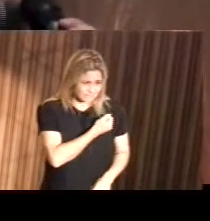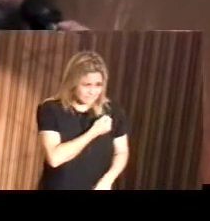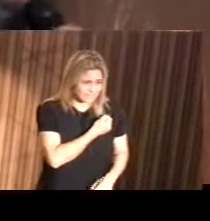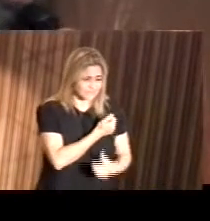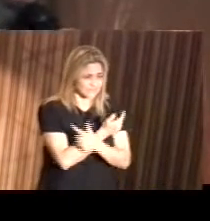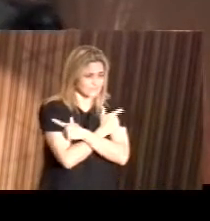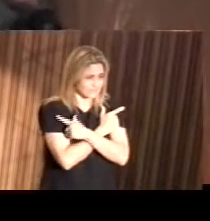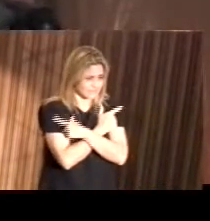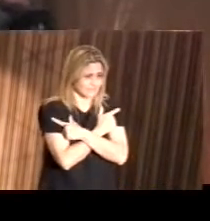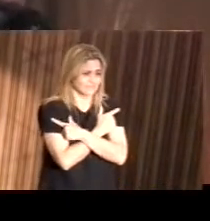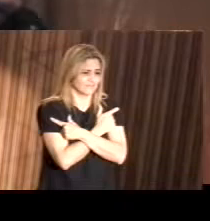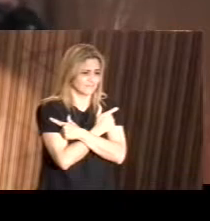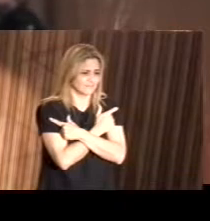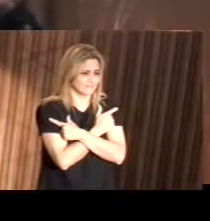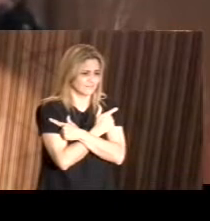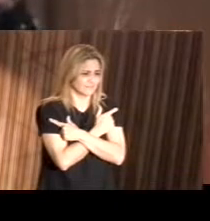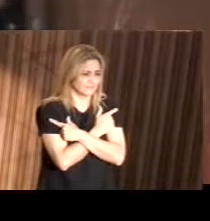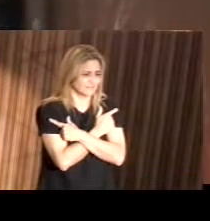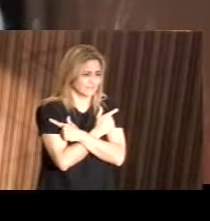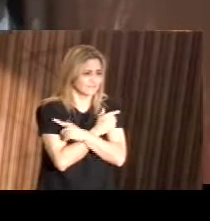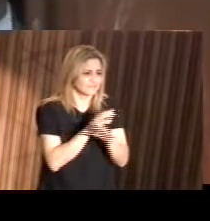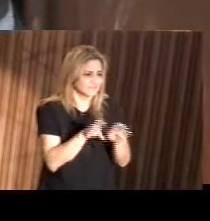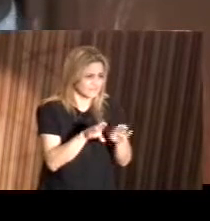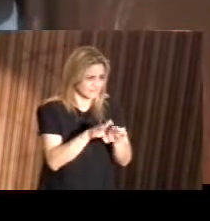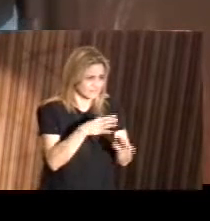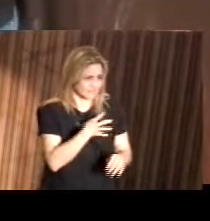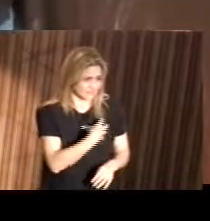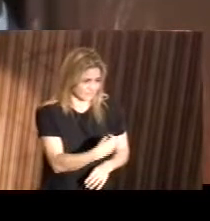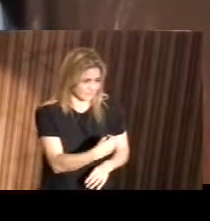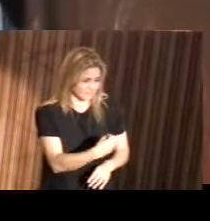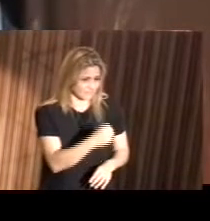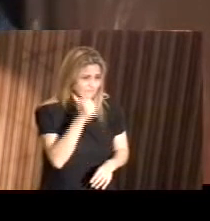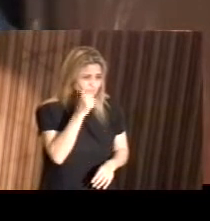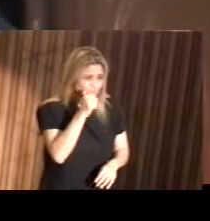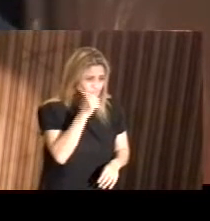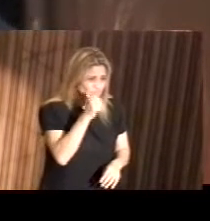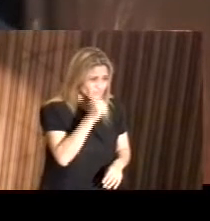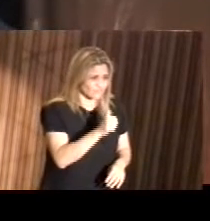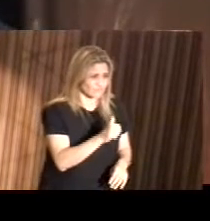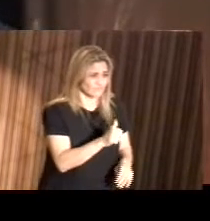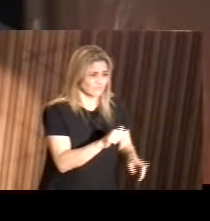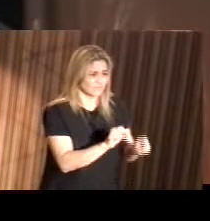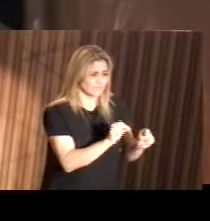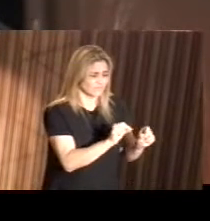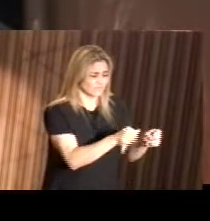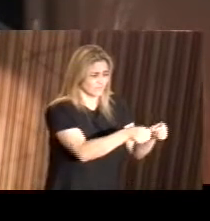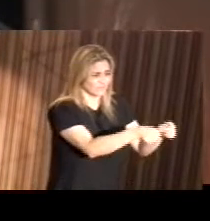genros quiseram ir com ele. Nem a sua mulher, a mulher ficou no meio do caminho.